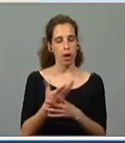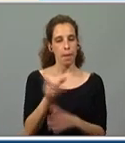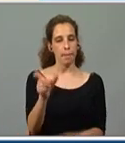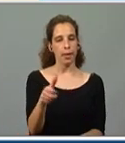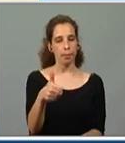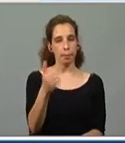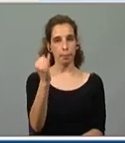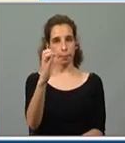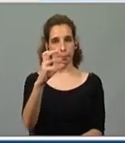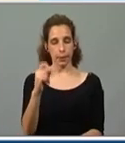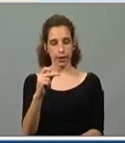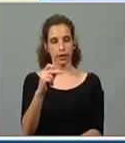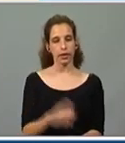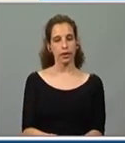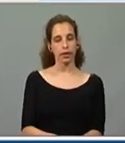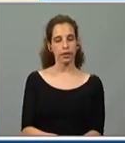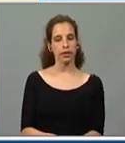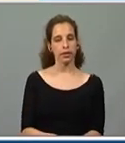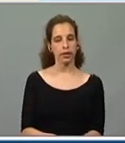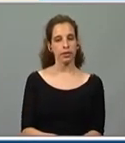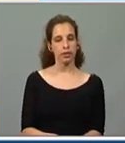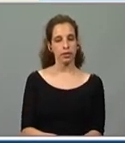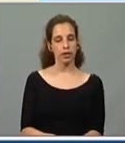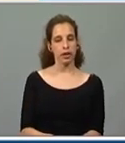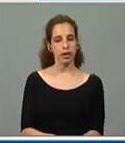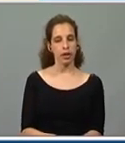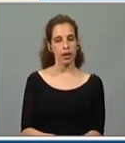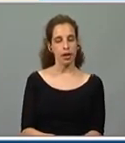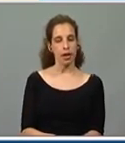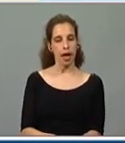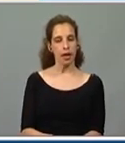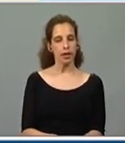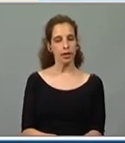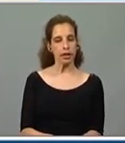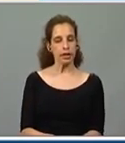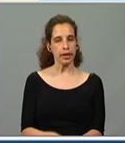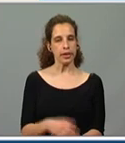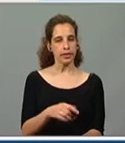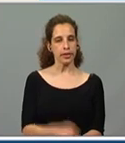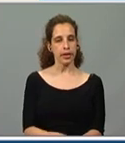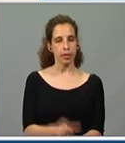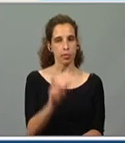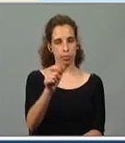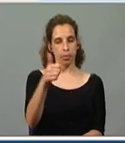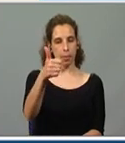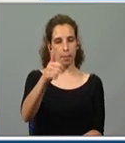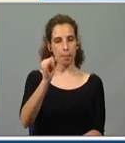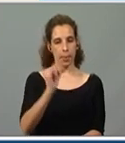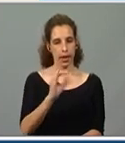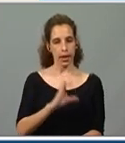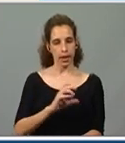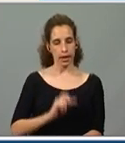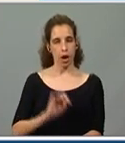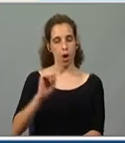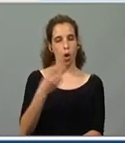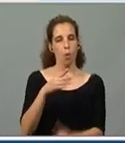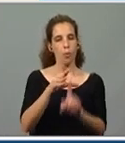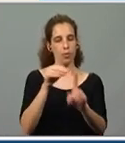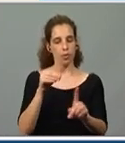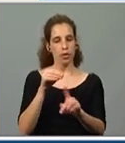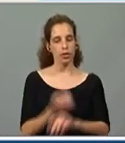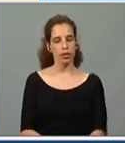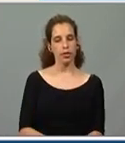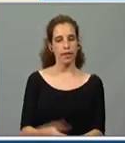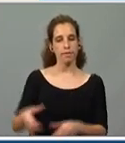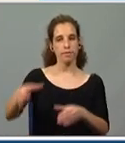palavra bica e que seria um acrónimo da expressão beba isto com açúcar, ou então uma referência ao facto de ser